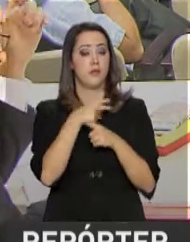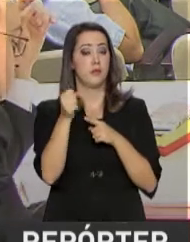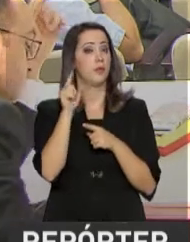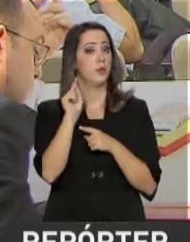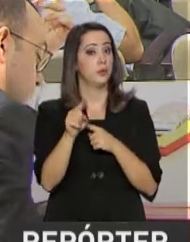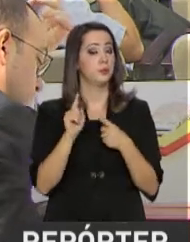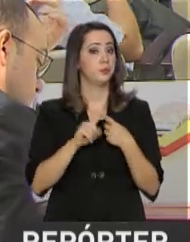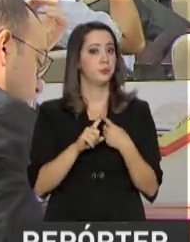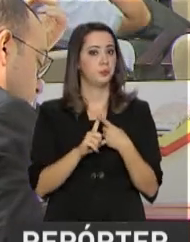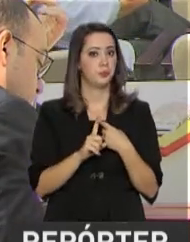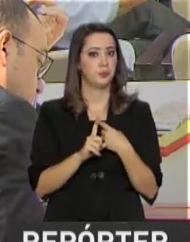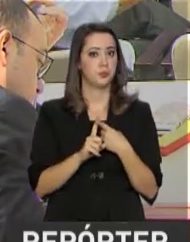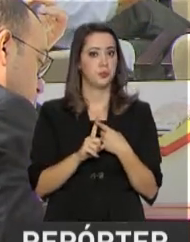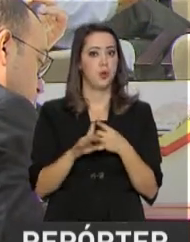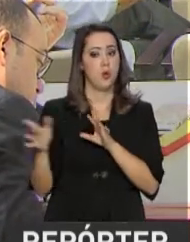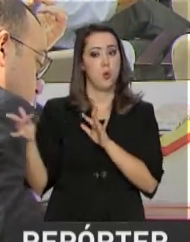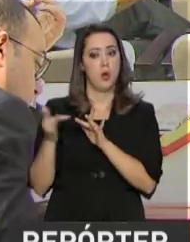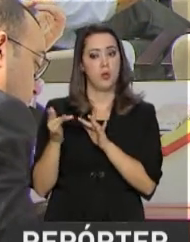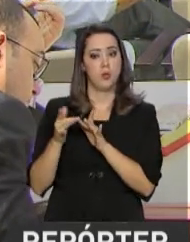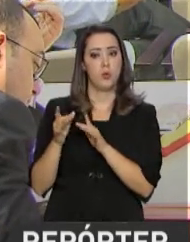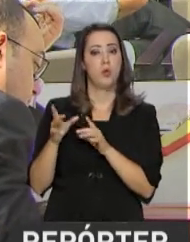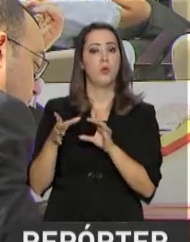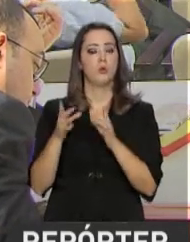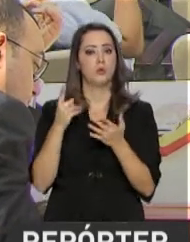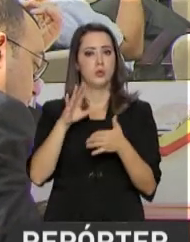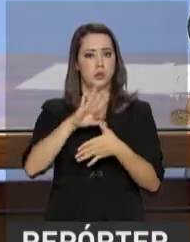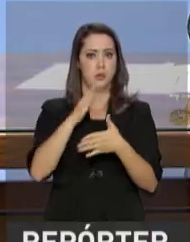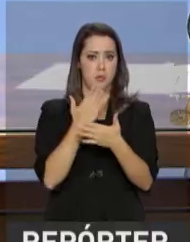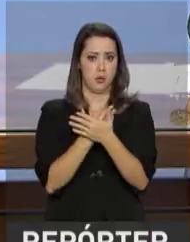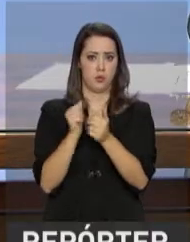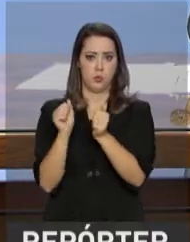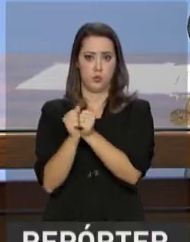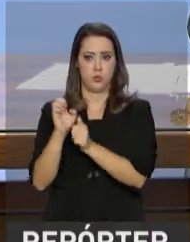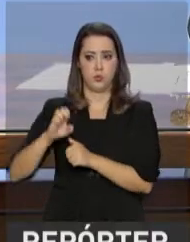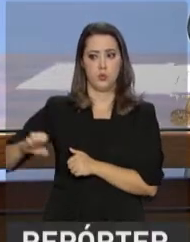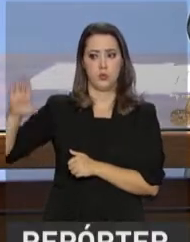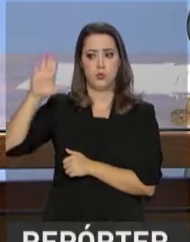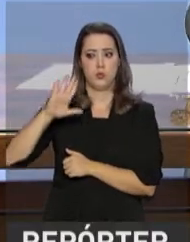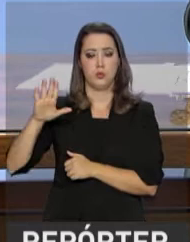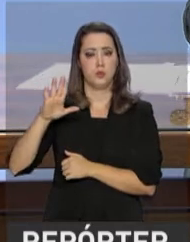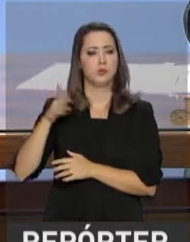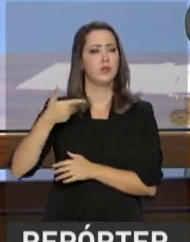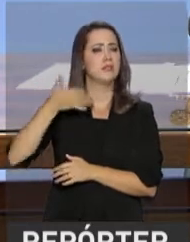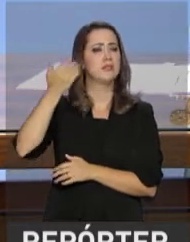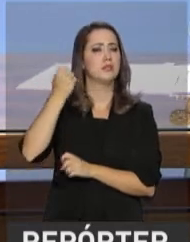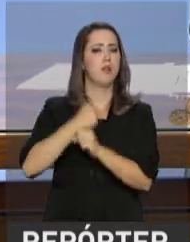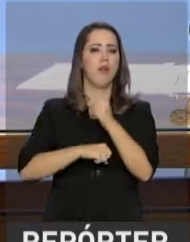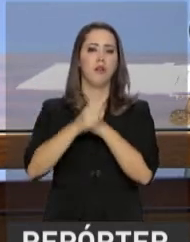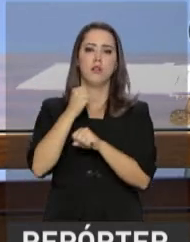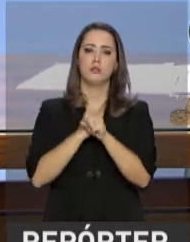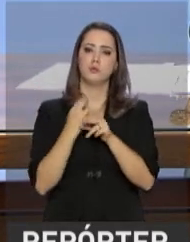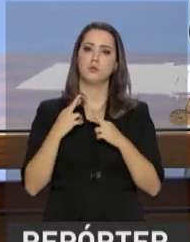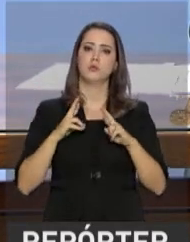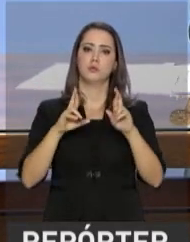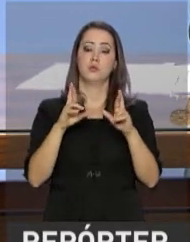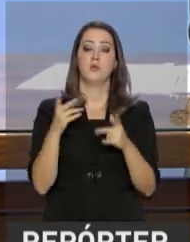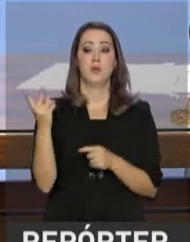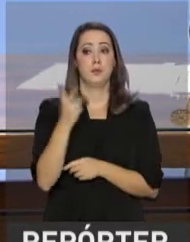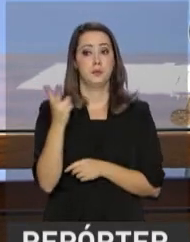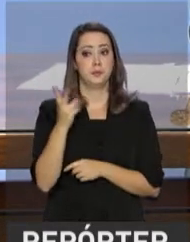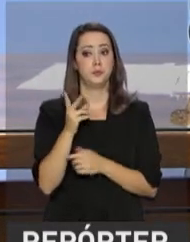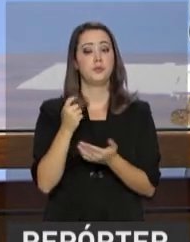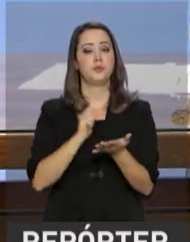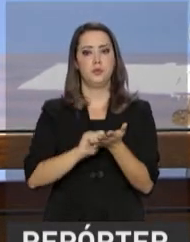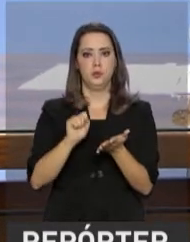nos últimos anos está o acordo entre Mercosul e a União Europeia. Após anos de negociações, a expectativa é que os dois